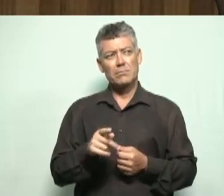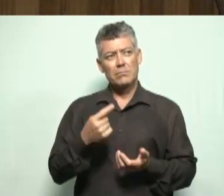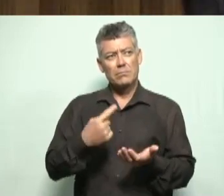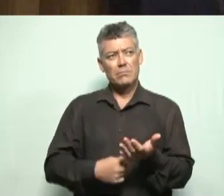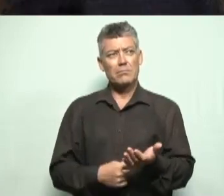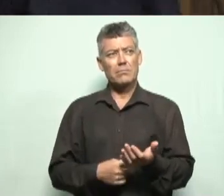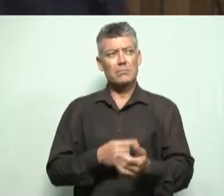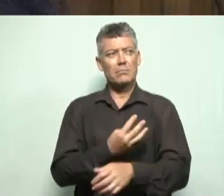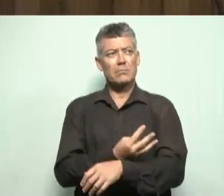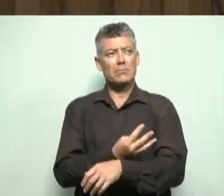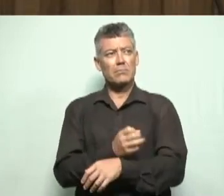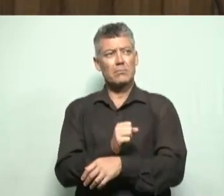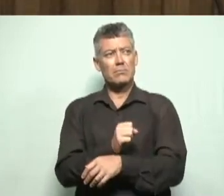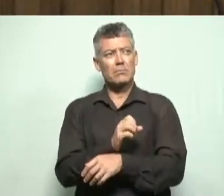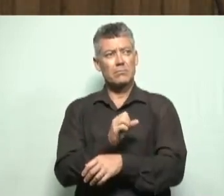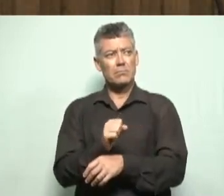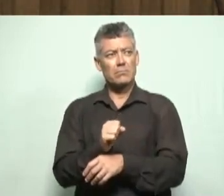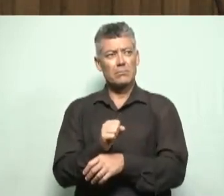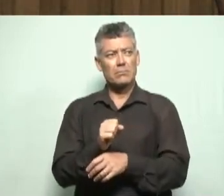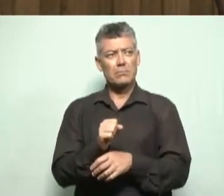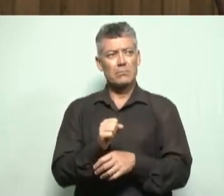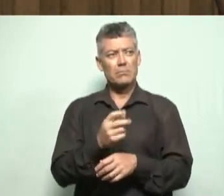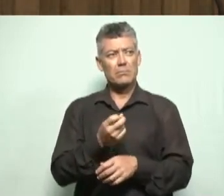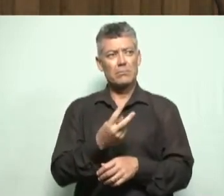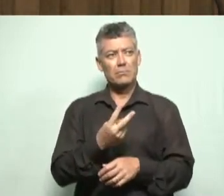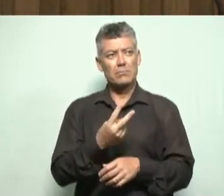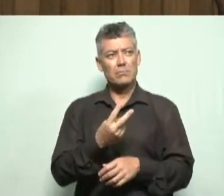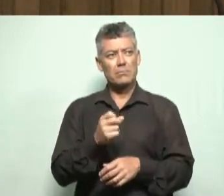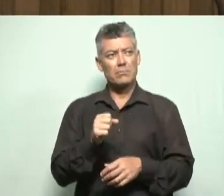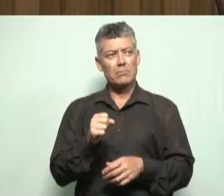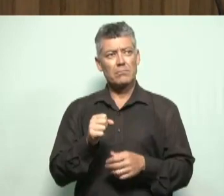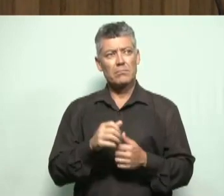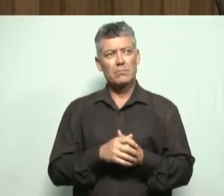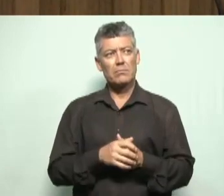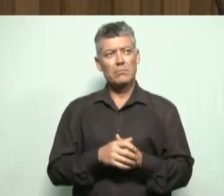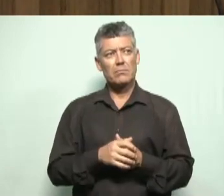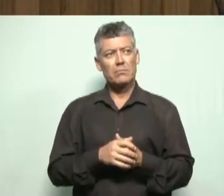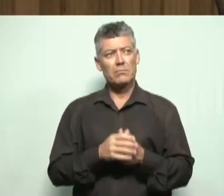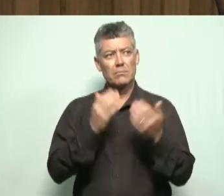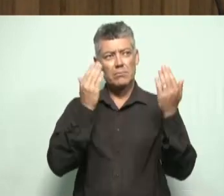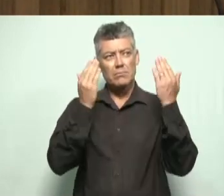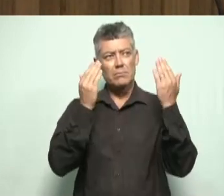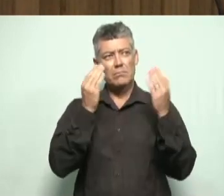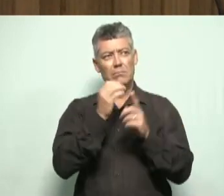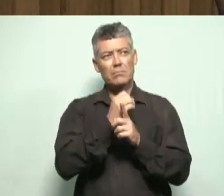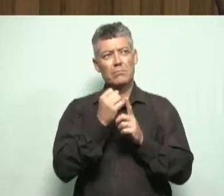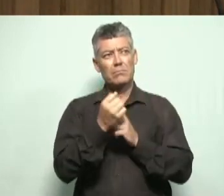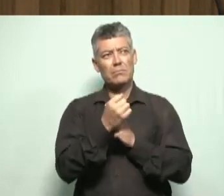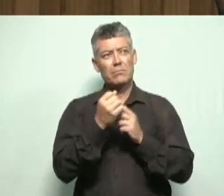de Lei 388-2022, dispõe sobre autorização e implantação do Programa de Assistência Psicopedagógica.